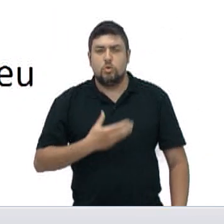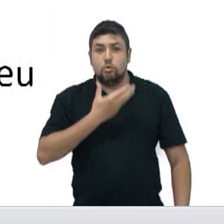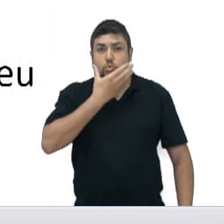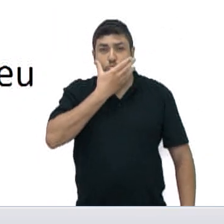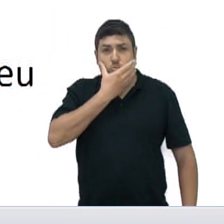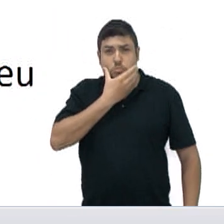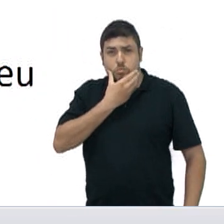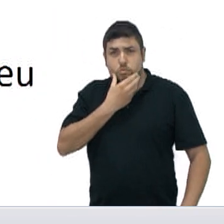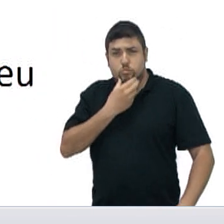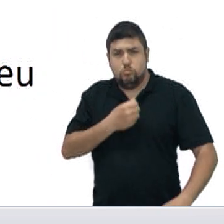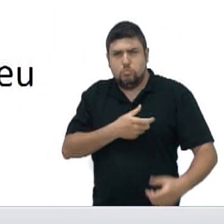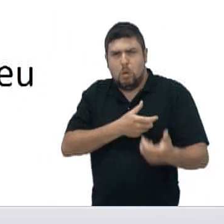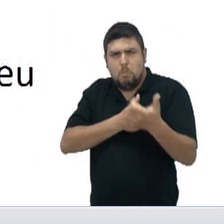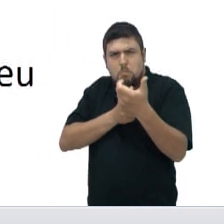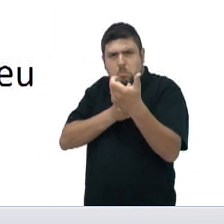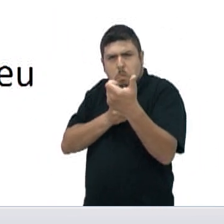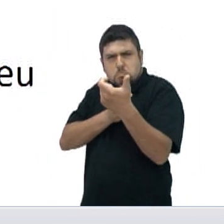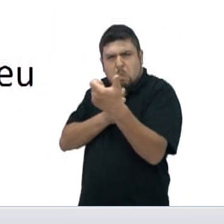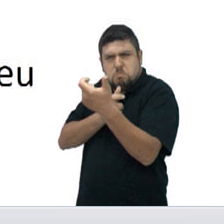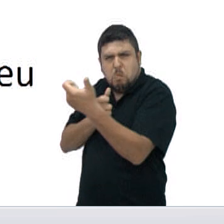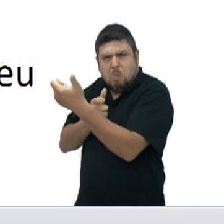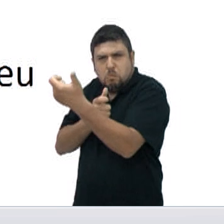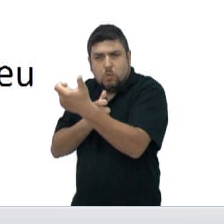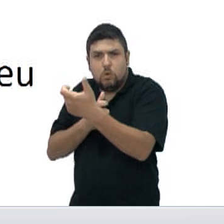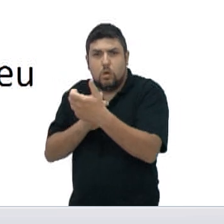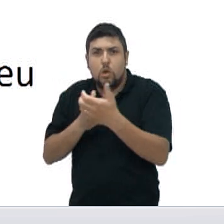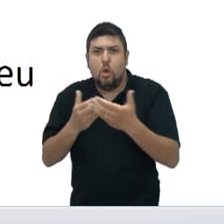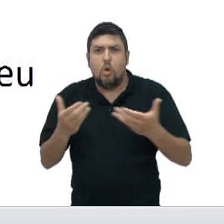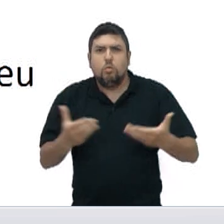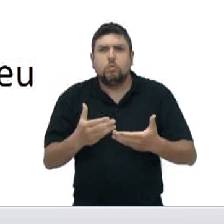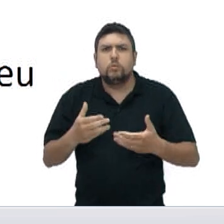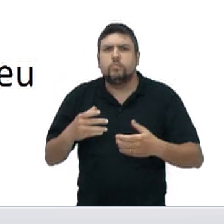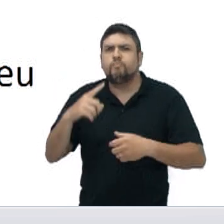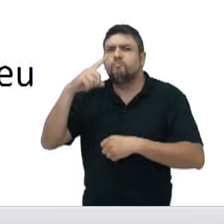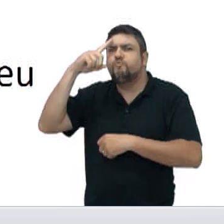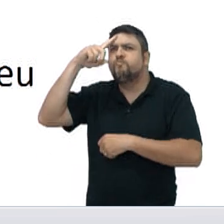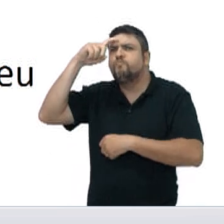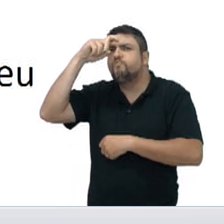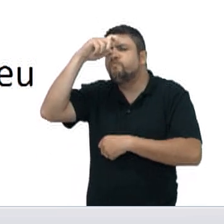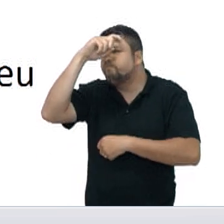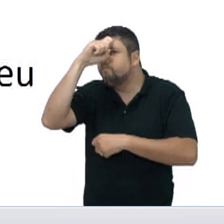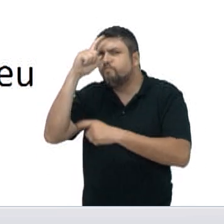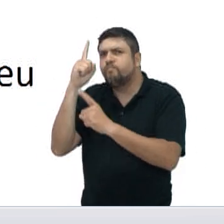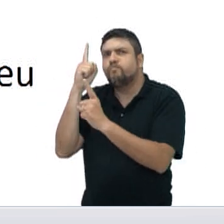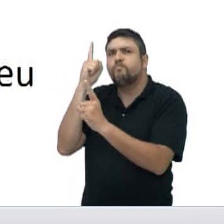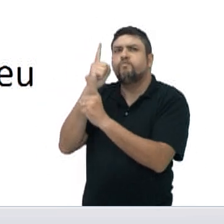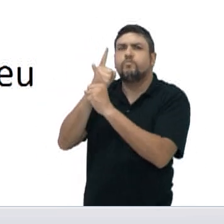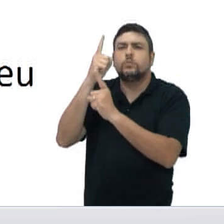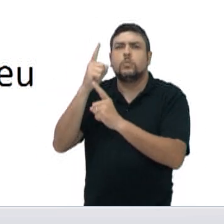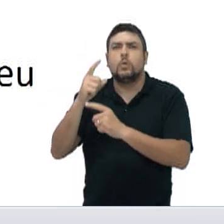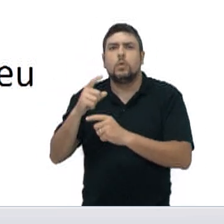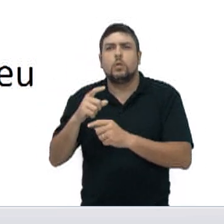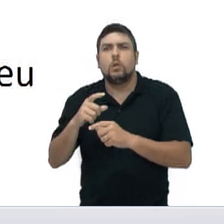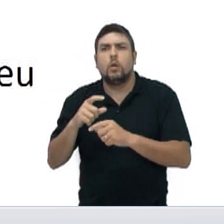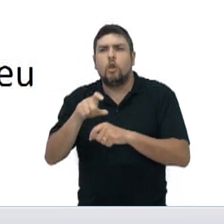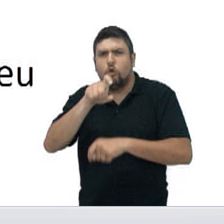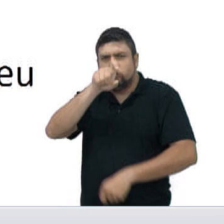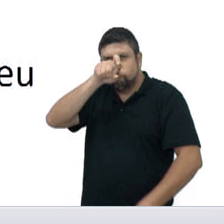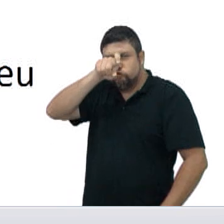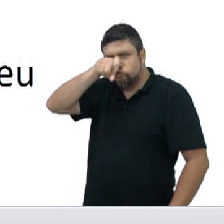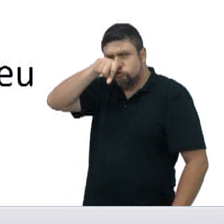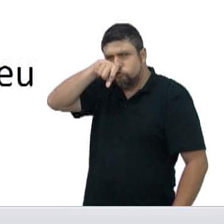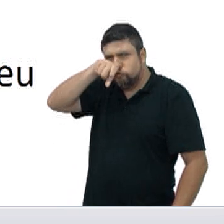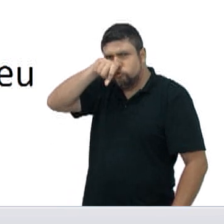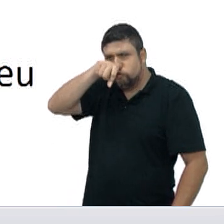arara, hoje uma ave rara, ou a arara some, ou então muda o seu